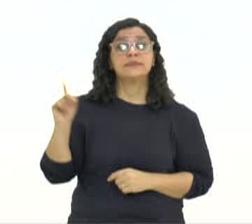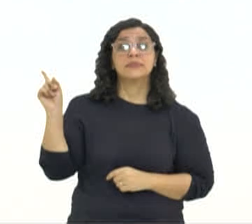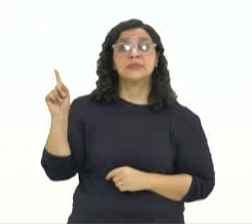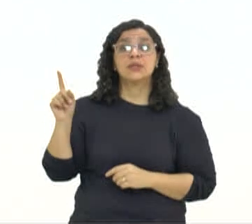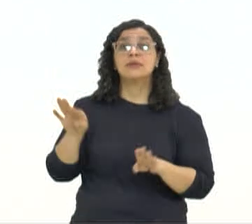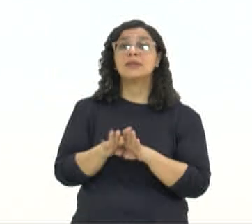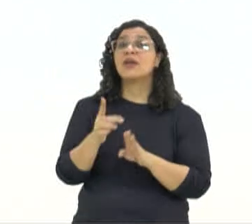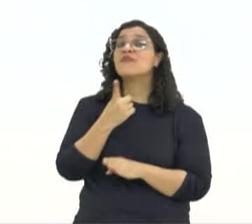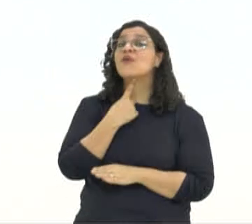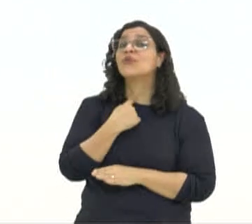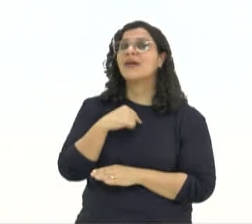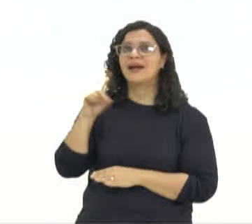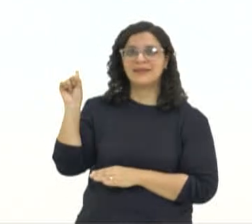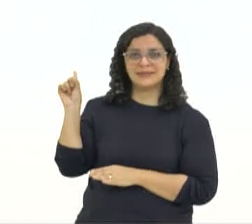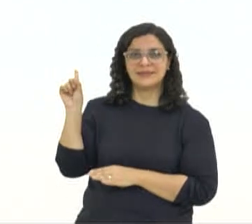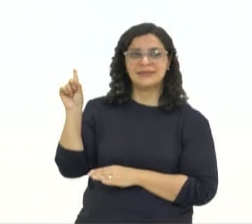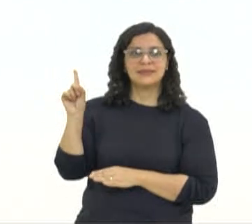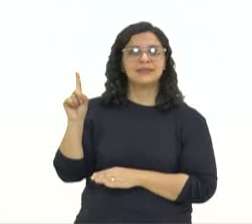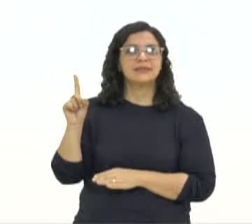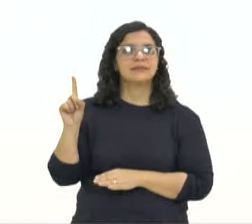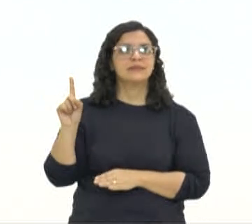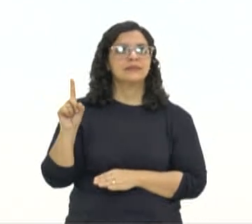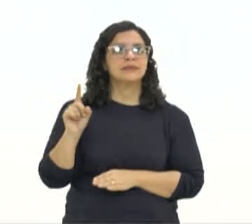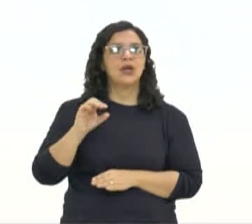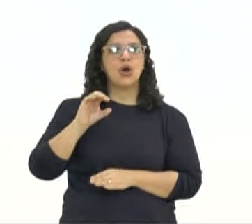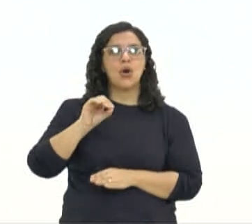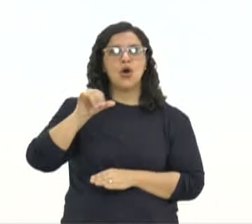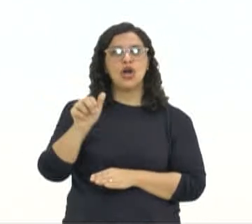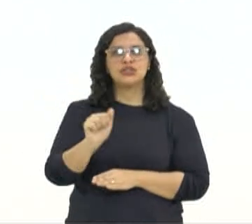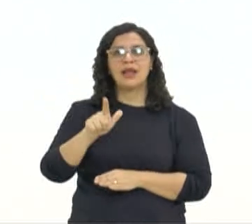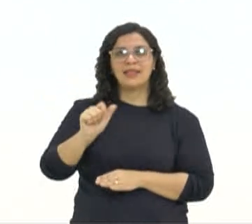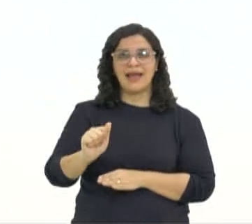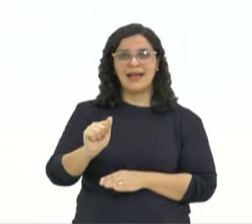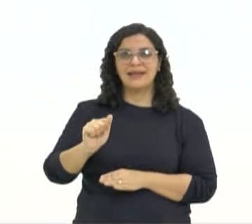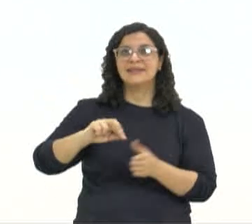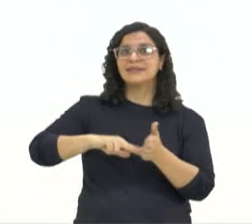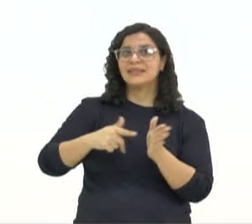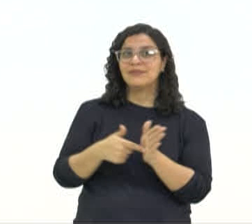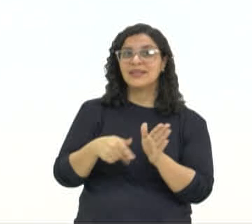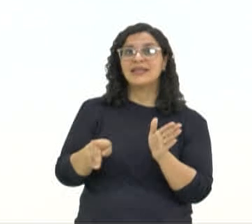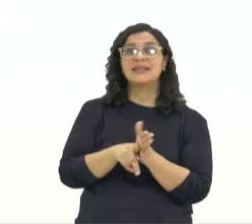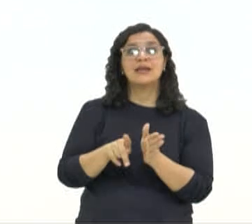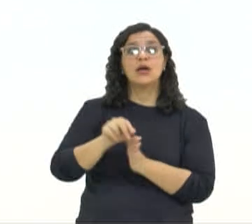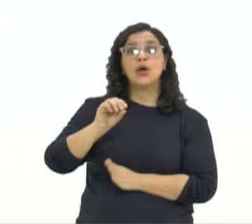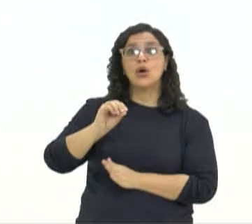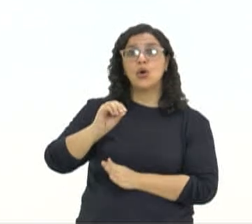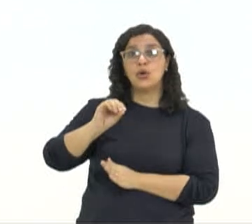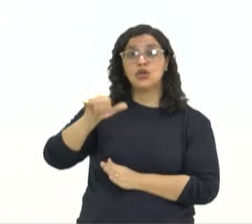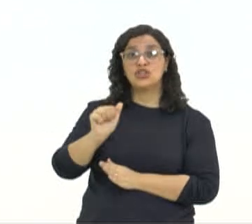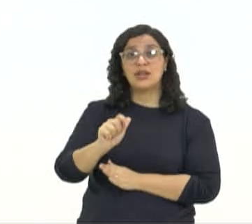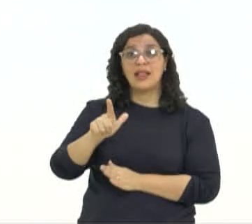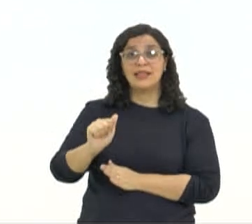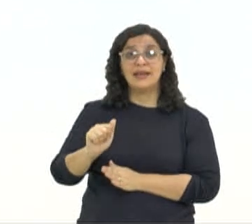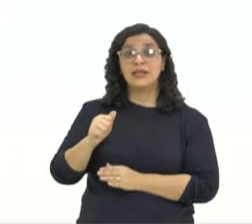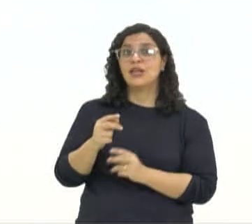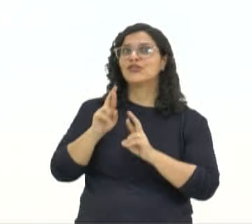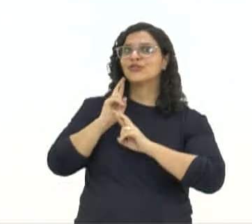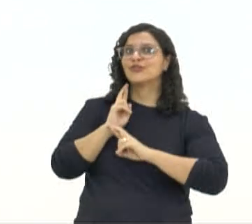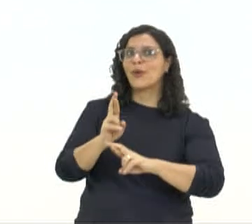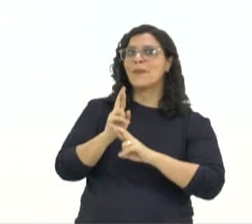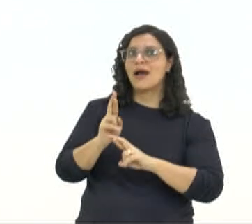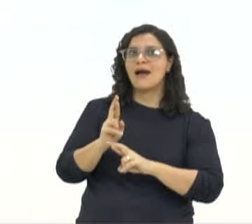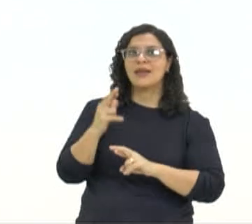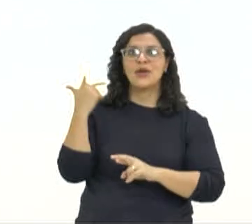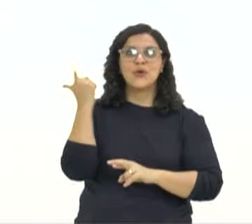por último, desejo, ojalá pueda compartilhar este post. A palavra ojalá significa tomara